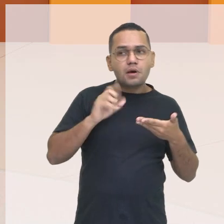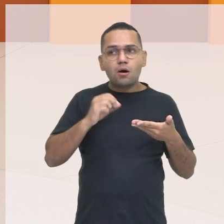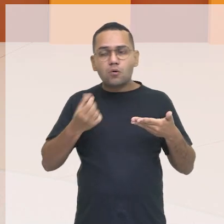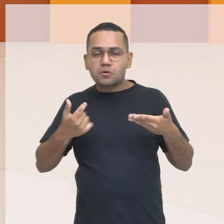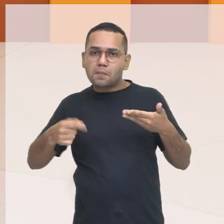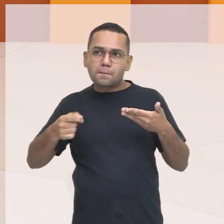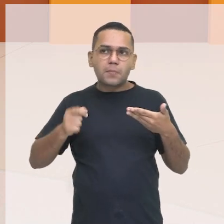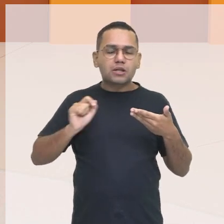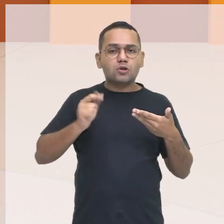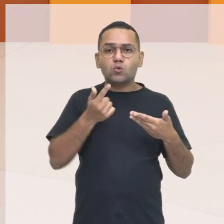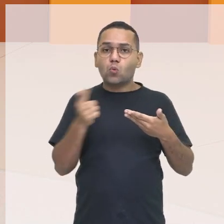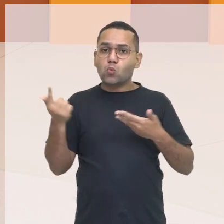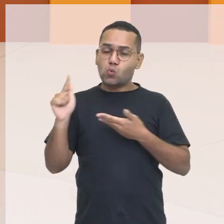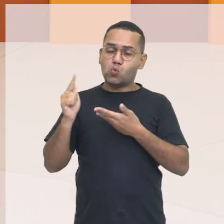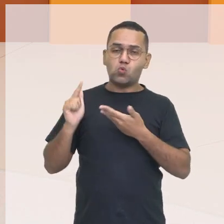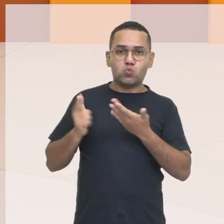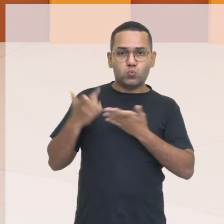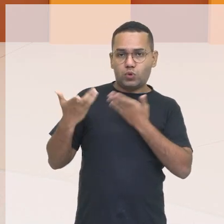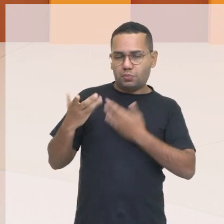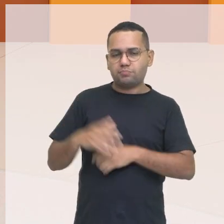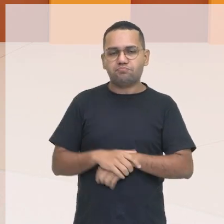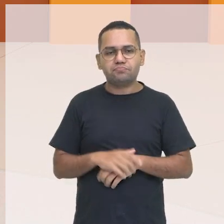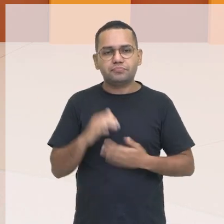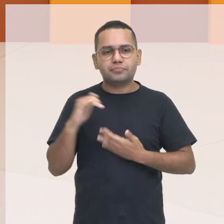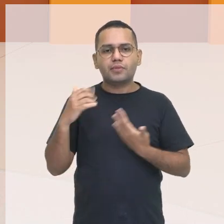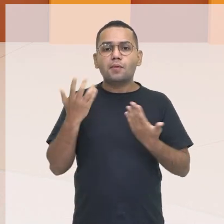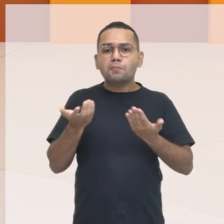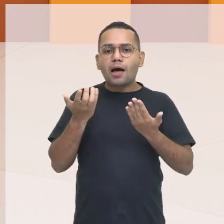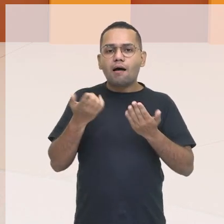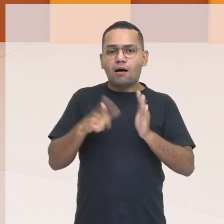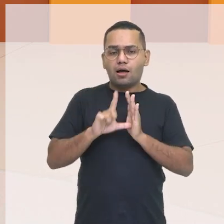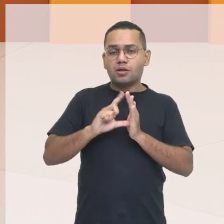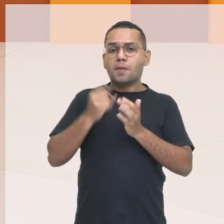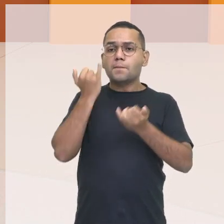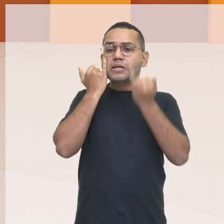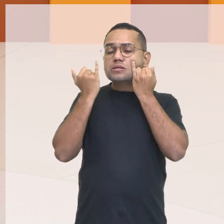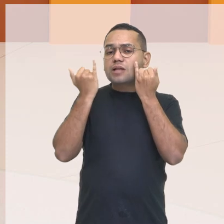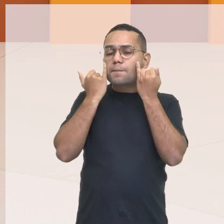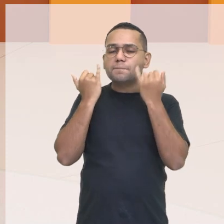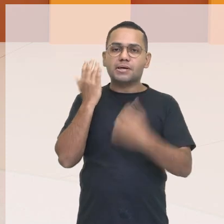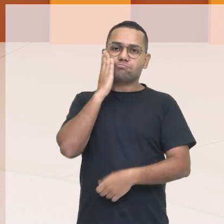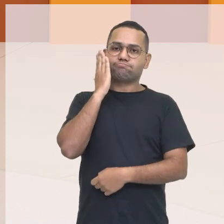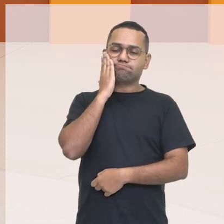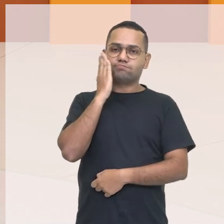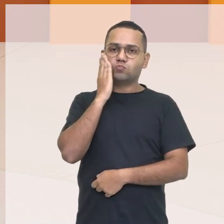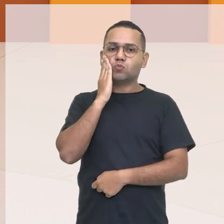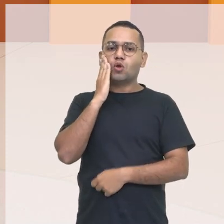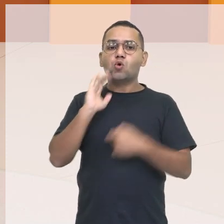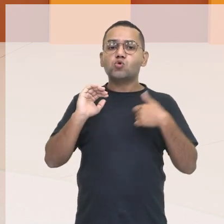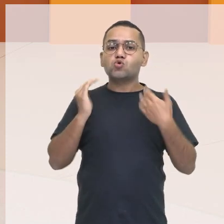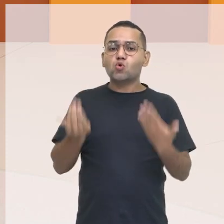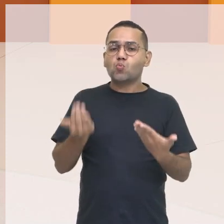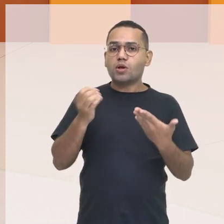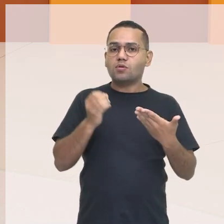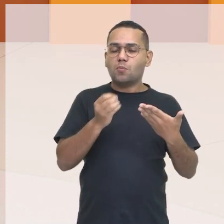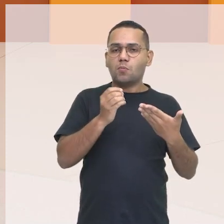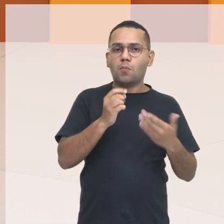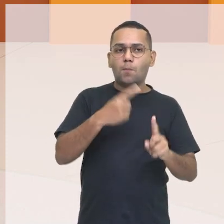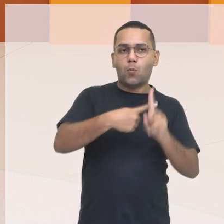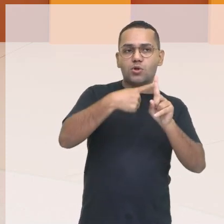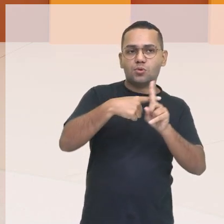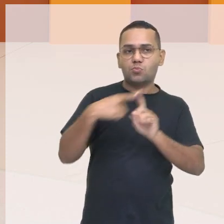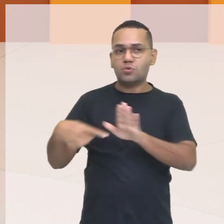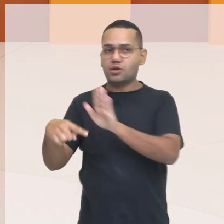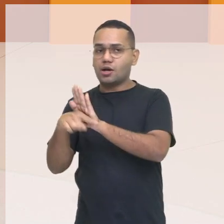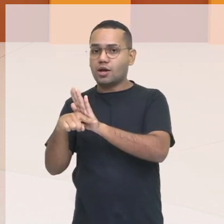direitos? Primeiro, o consentimento informado. Ele tem o direito de saber, de ser informado sobre os riscos e os benefícios do que está